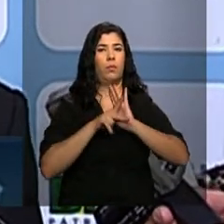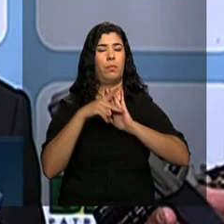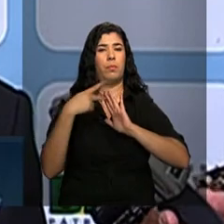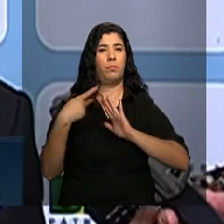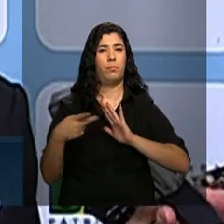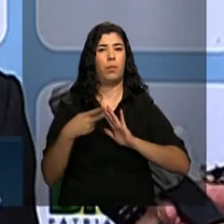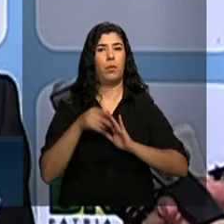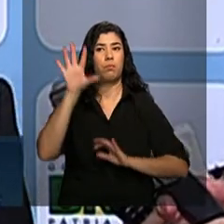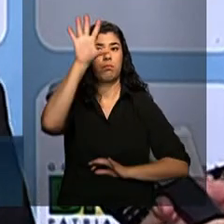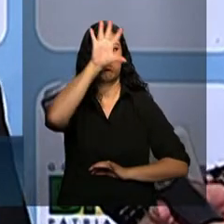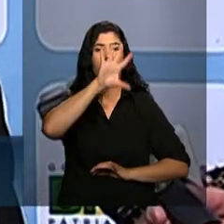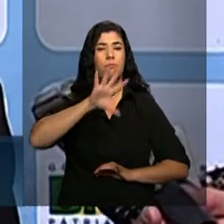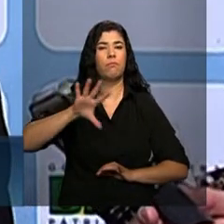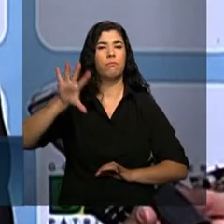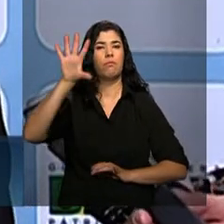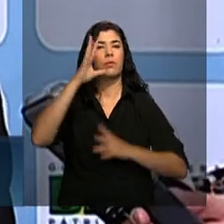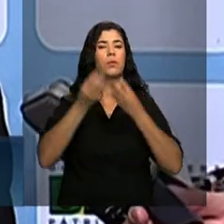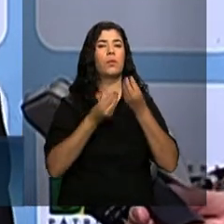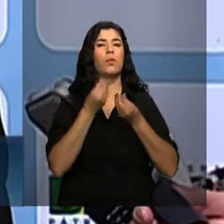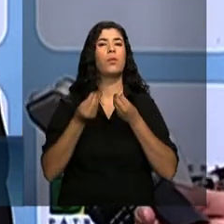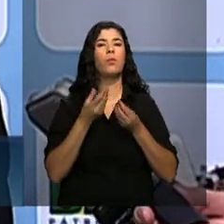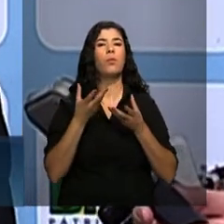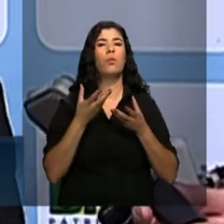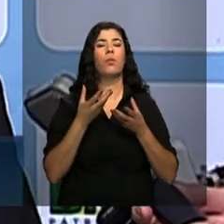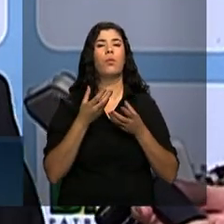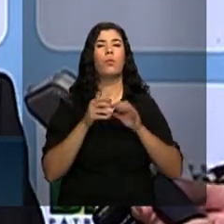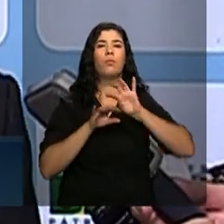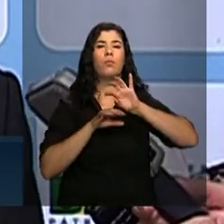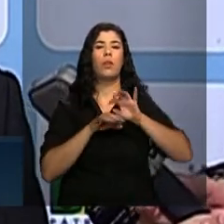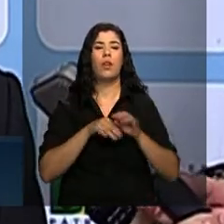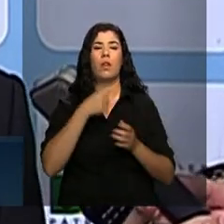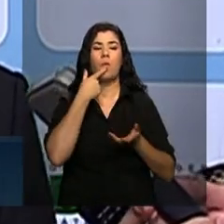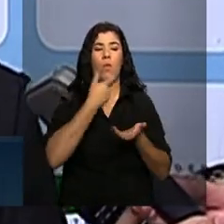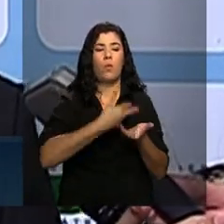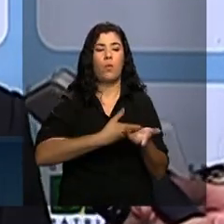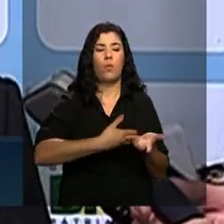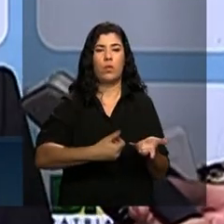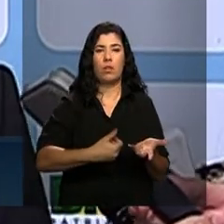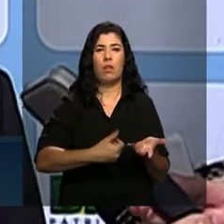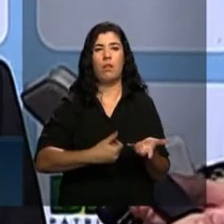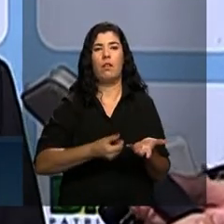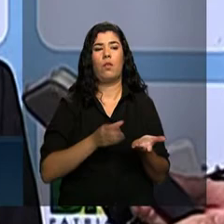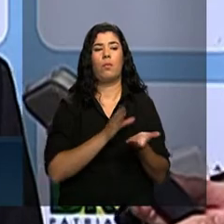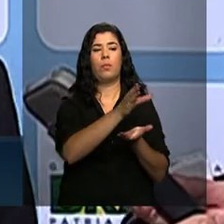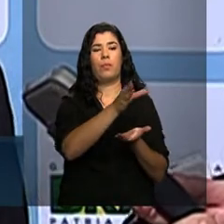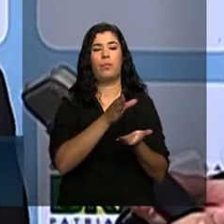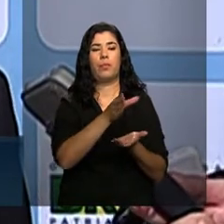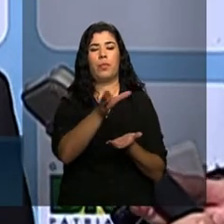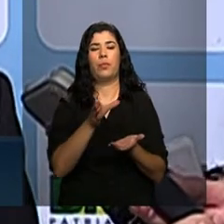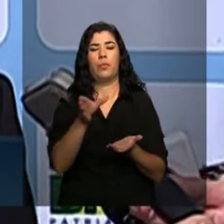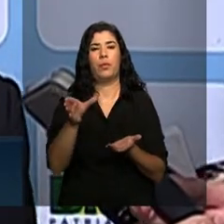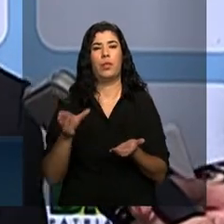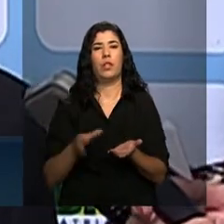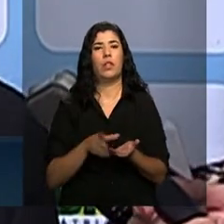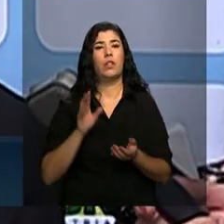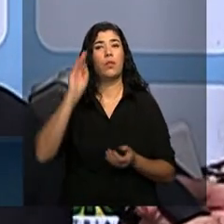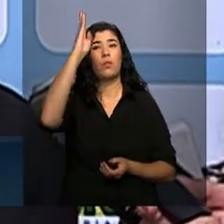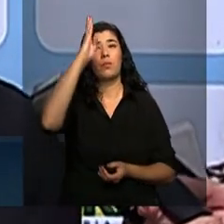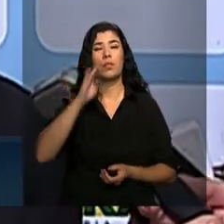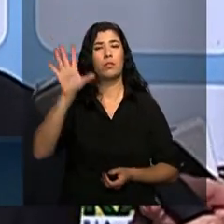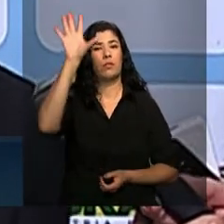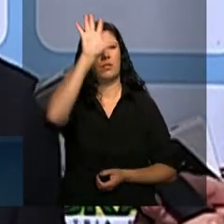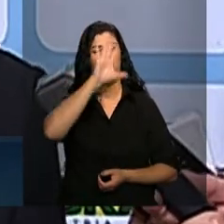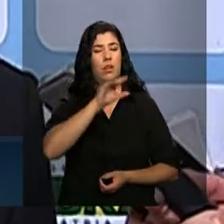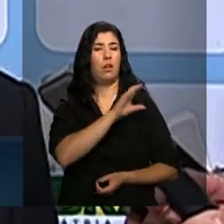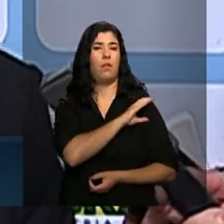um panorama de toda a distribuição do sangue, de todos os processos de transfusão de sangue que estão acontecendo no Brasil. A